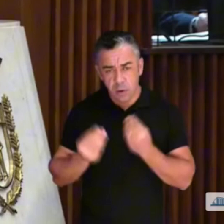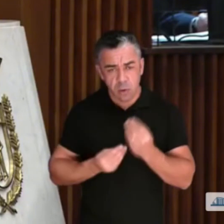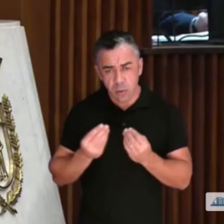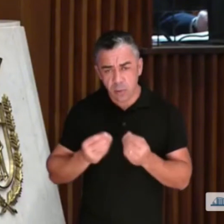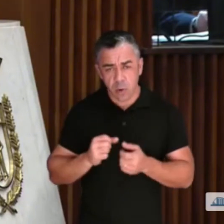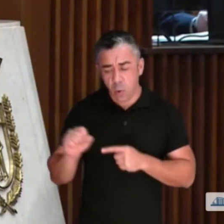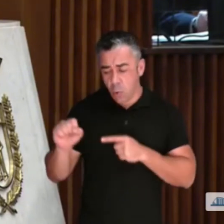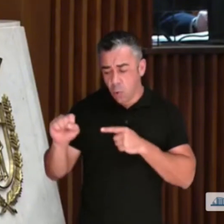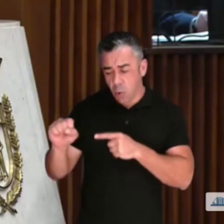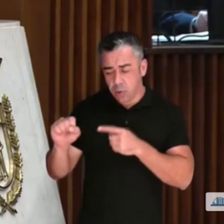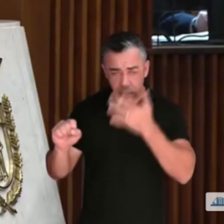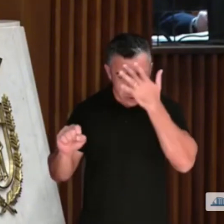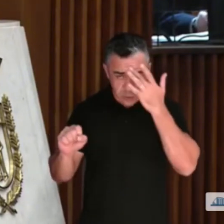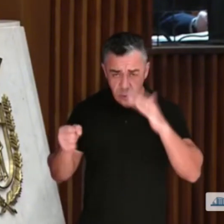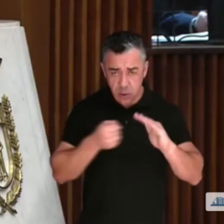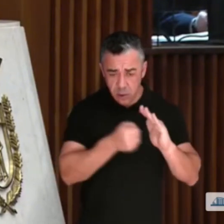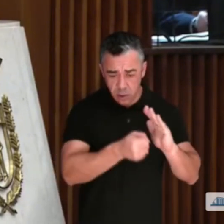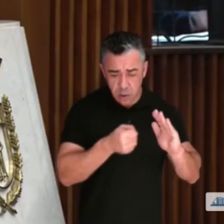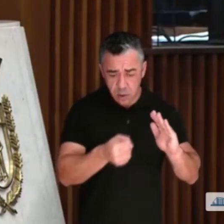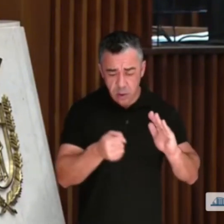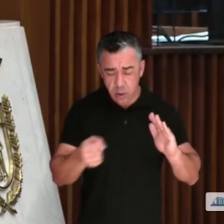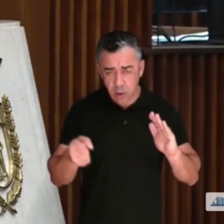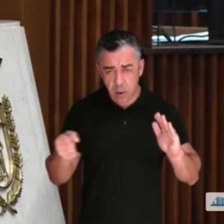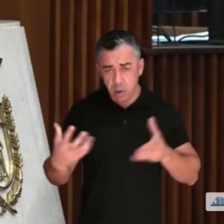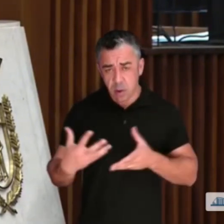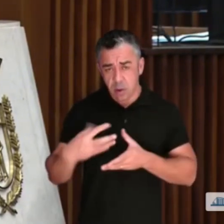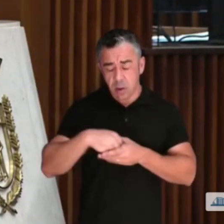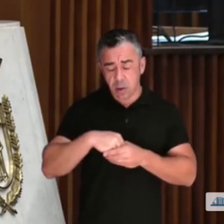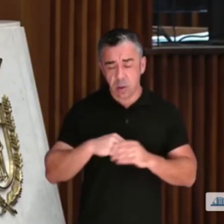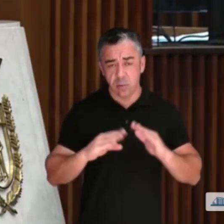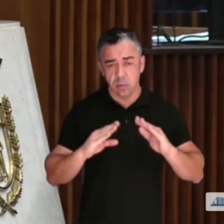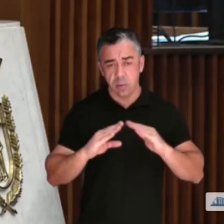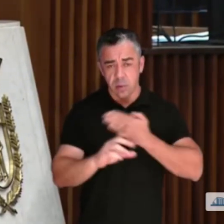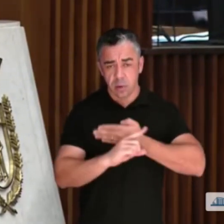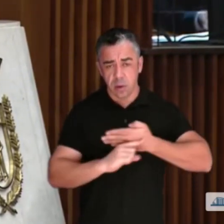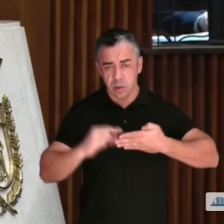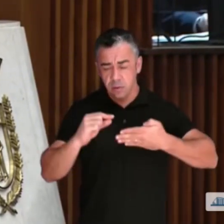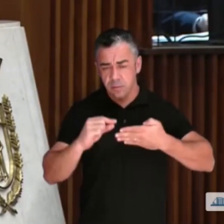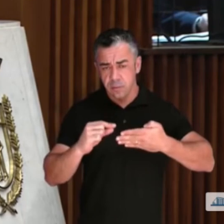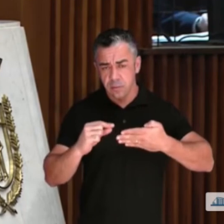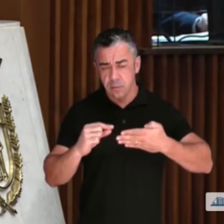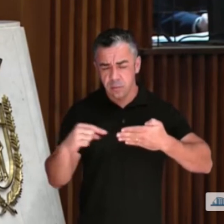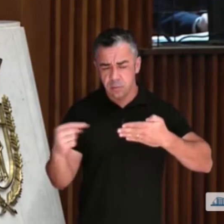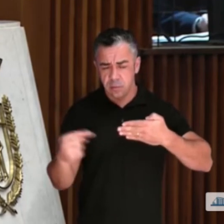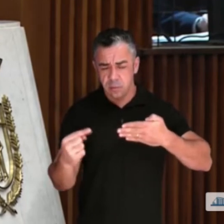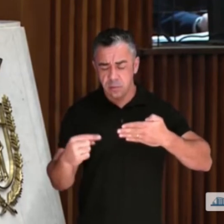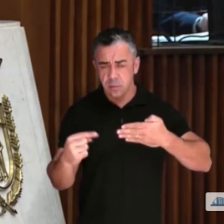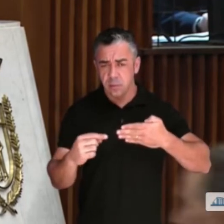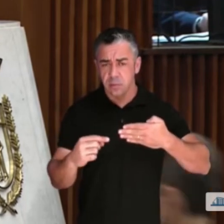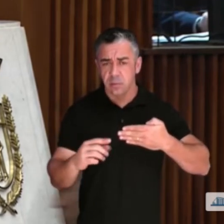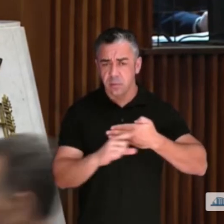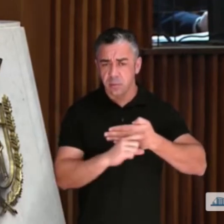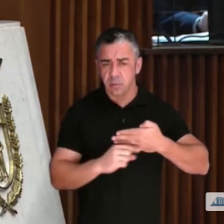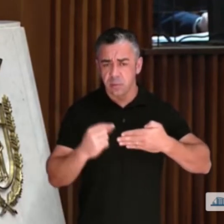por 8 comissionados a partir de agora, dentro da Casa Civil, casa política do